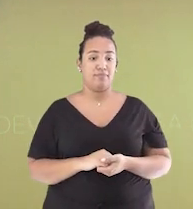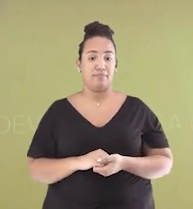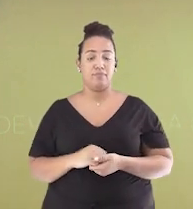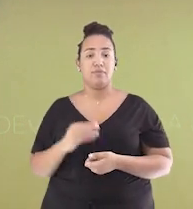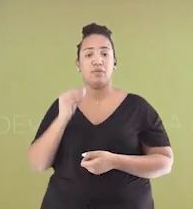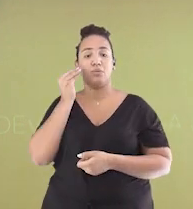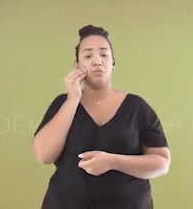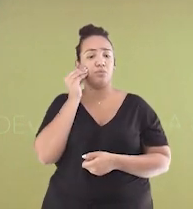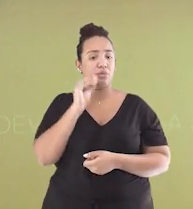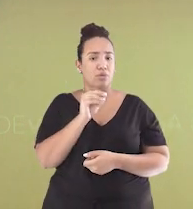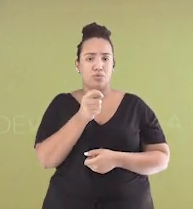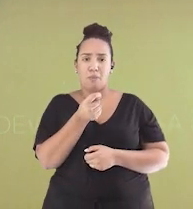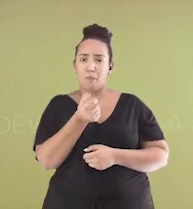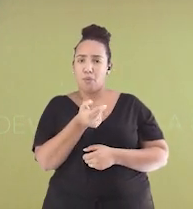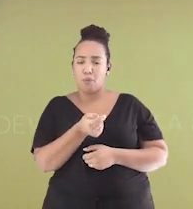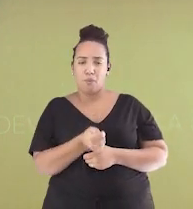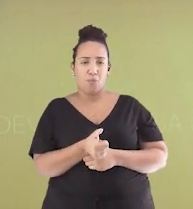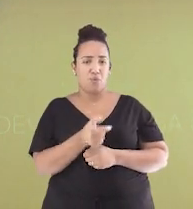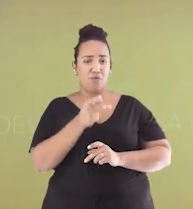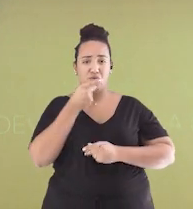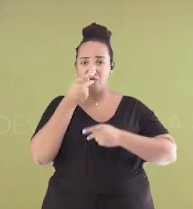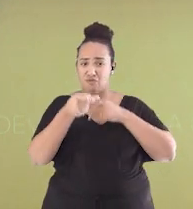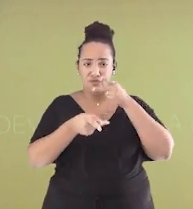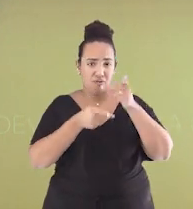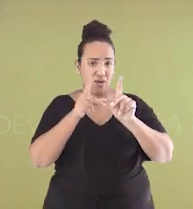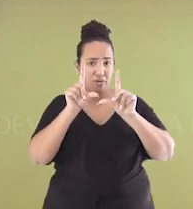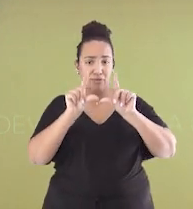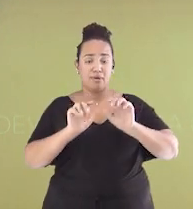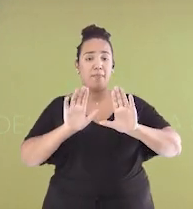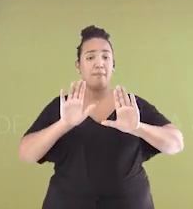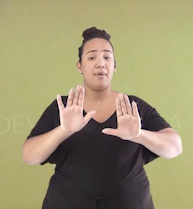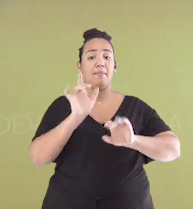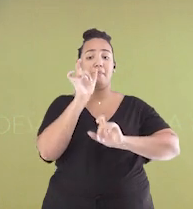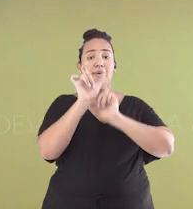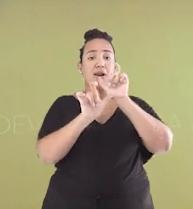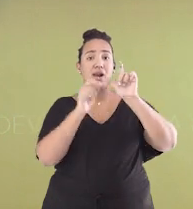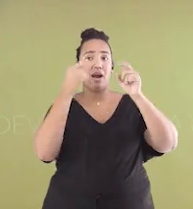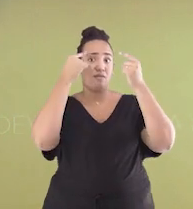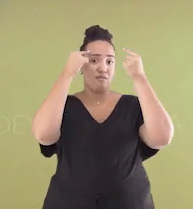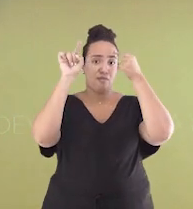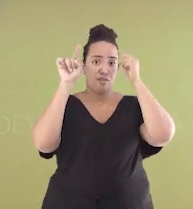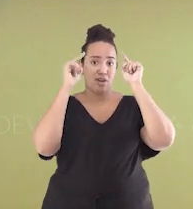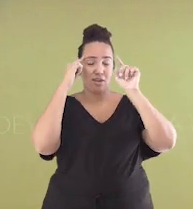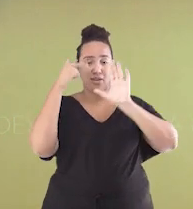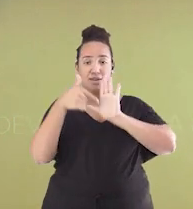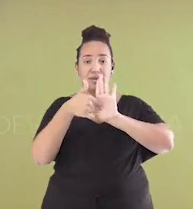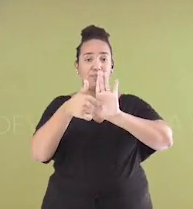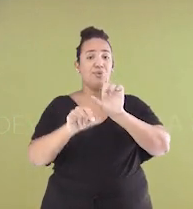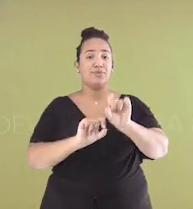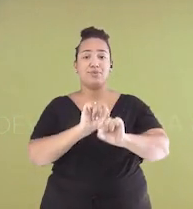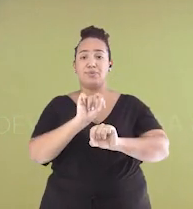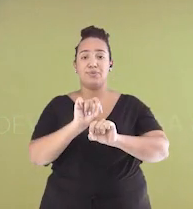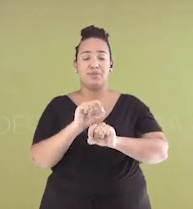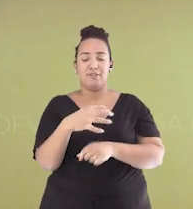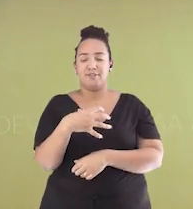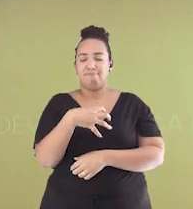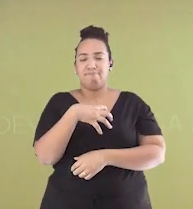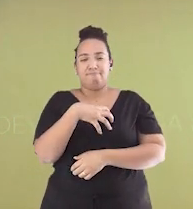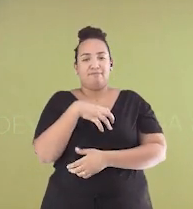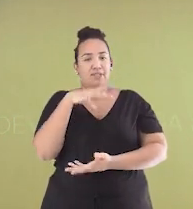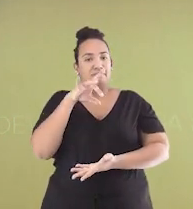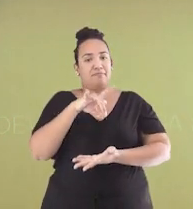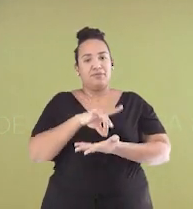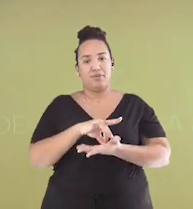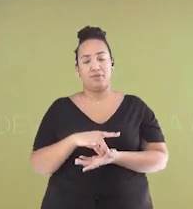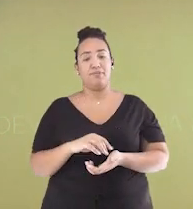Beijo pouco, falo menos ainda, mas invento palavras que traduzem a ternura mais funda e mais